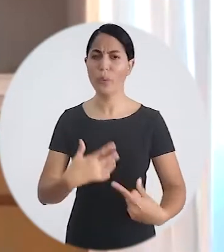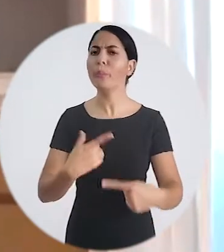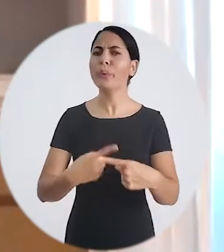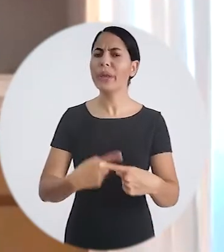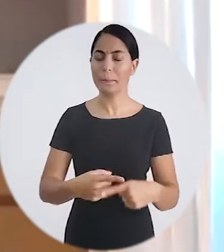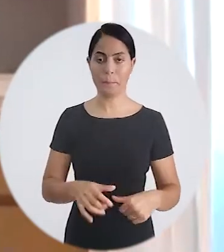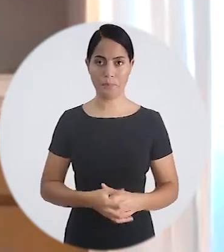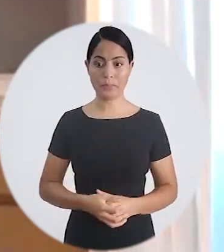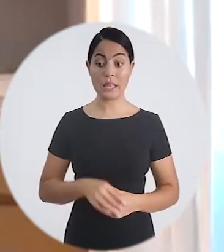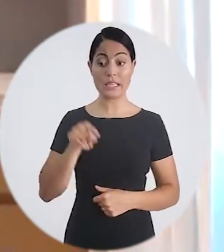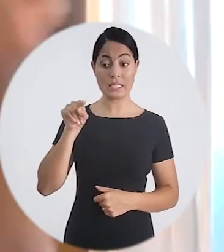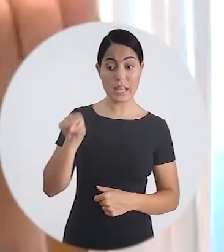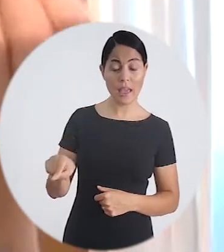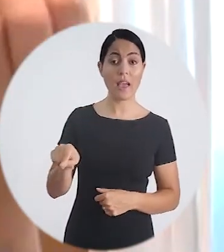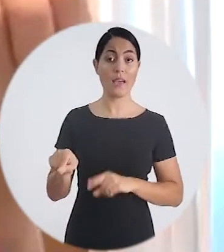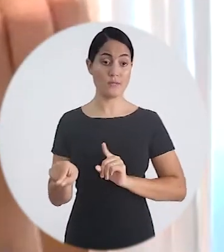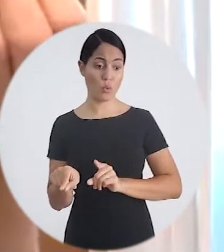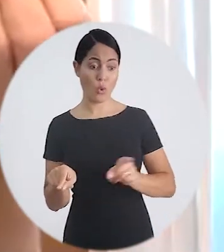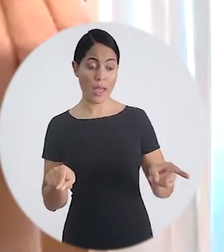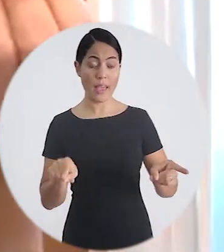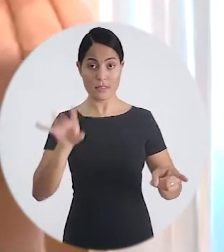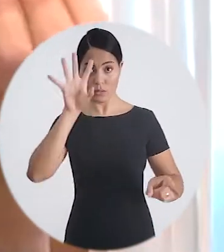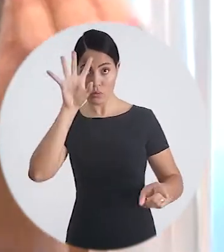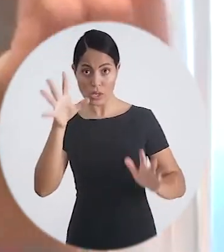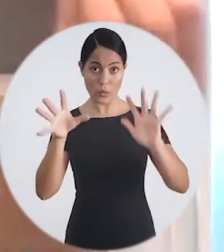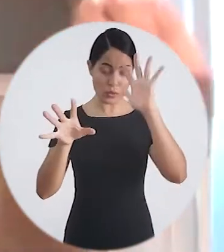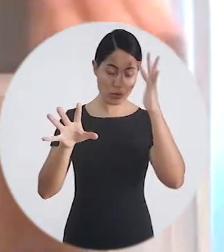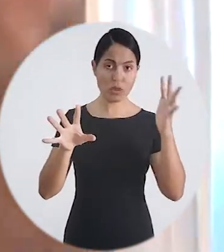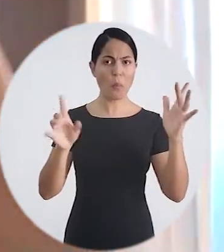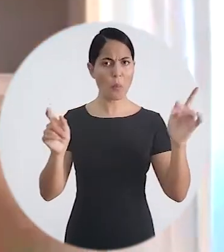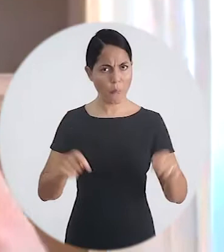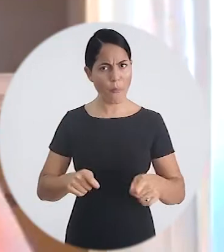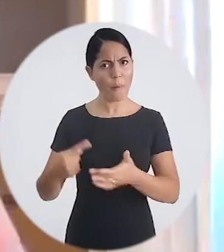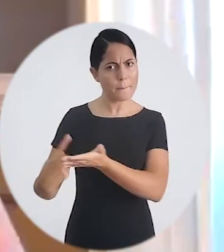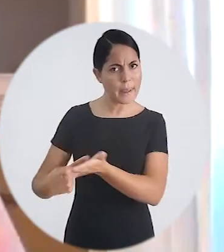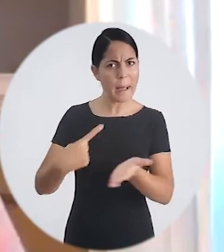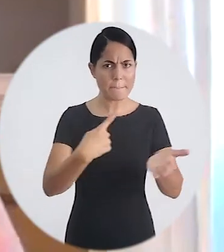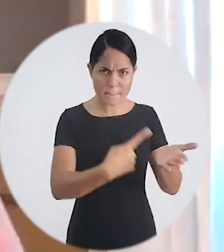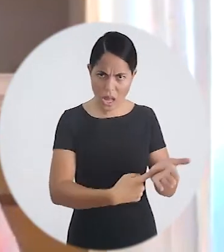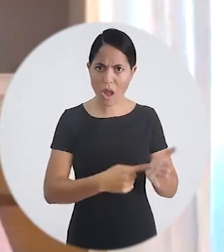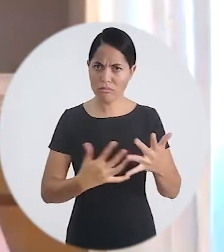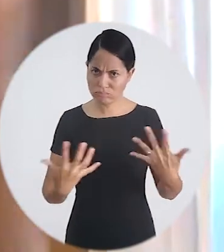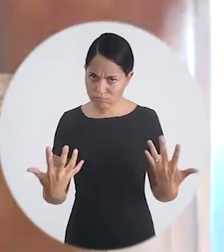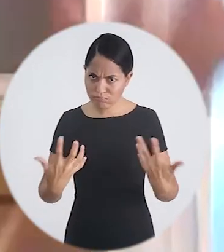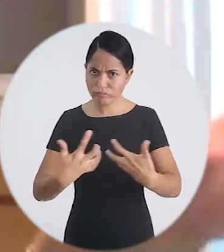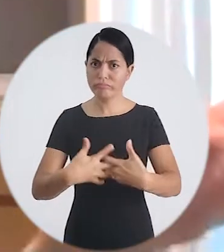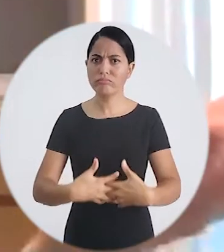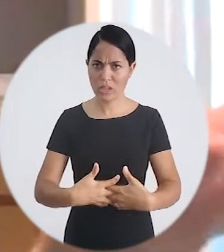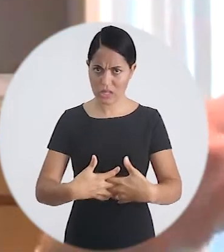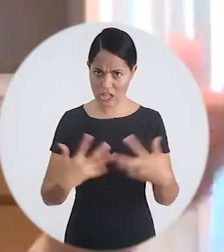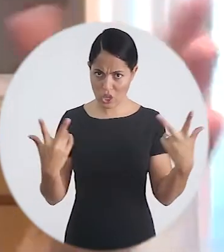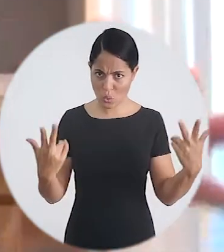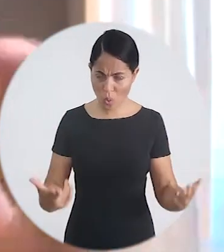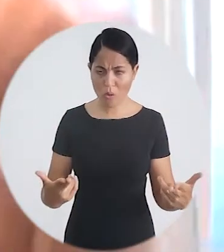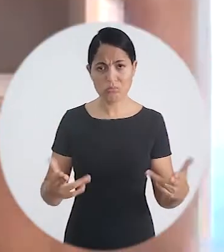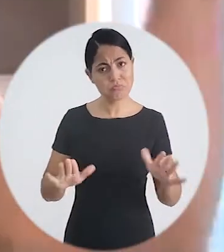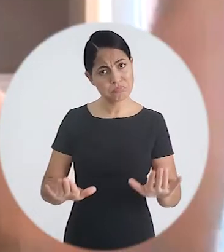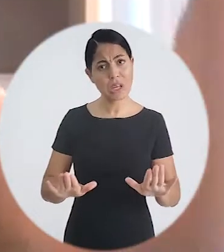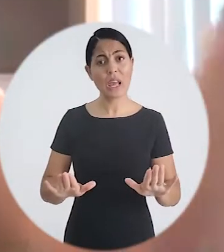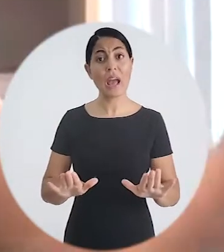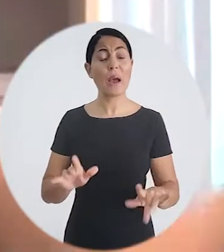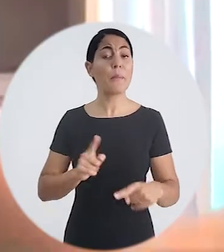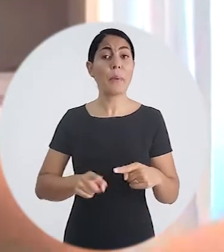quê? Porque, na verdade, se aquelas soluções idealizadas fossem compatíveis entre si, provavelmente aquelas pessoas